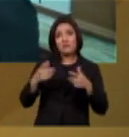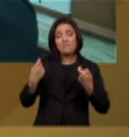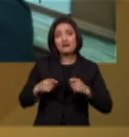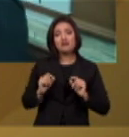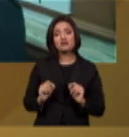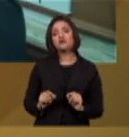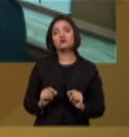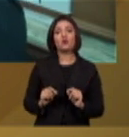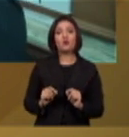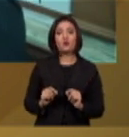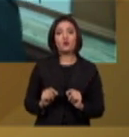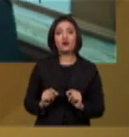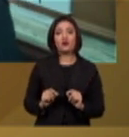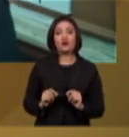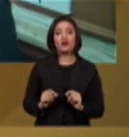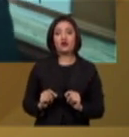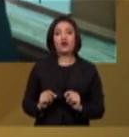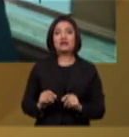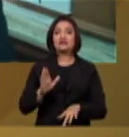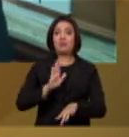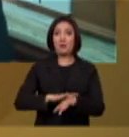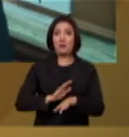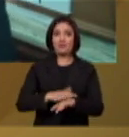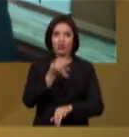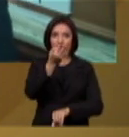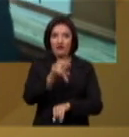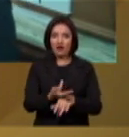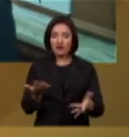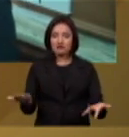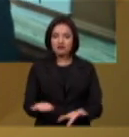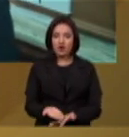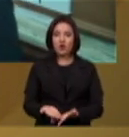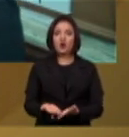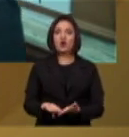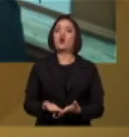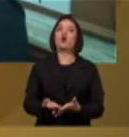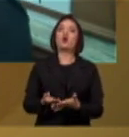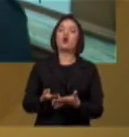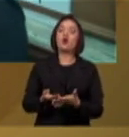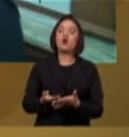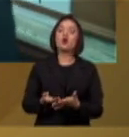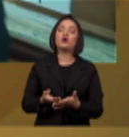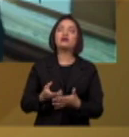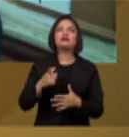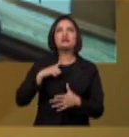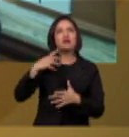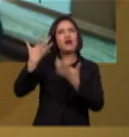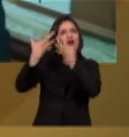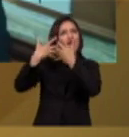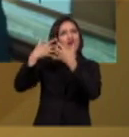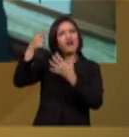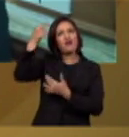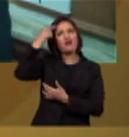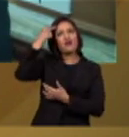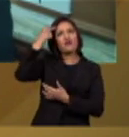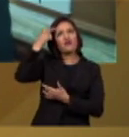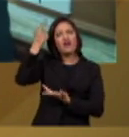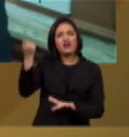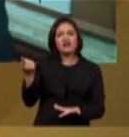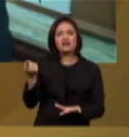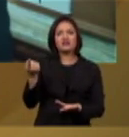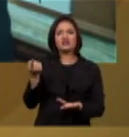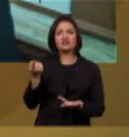a revitalização das forças. Nós devemos refletir quanto a